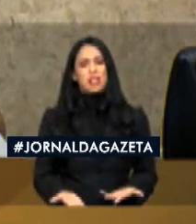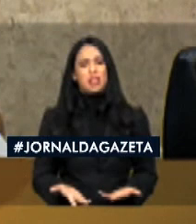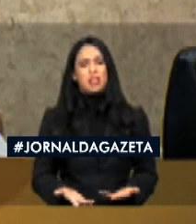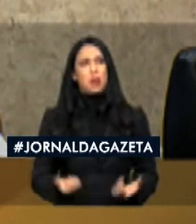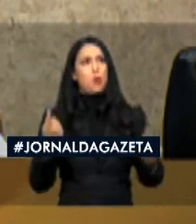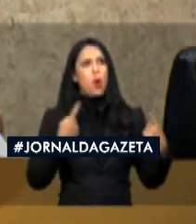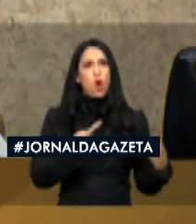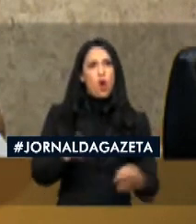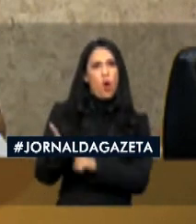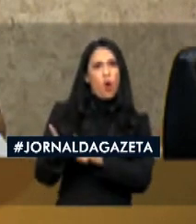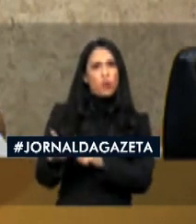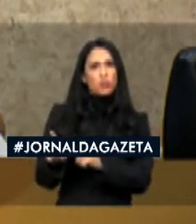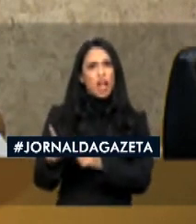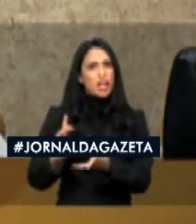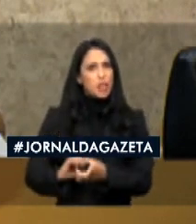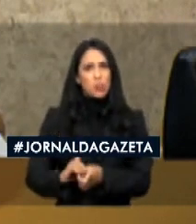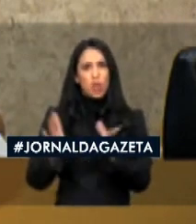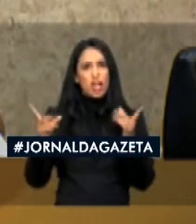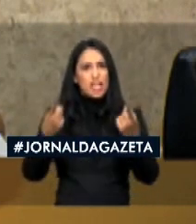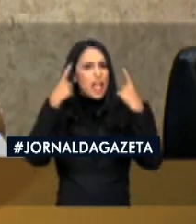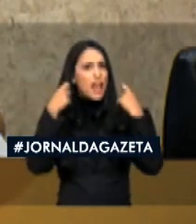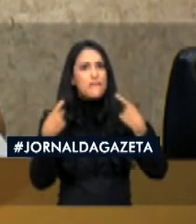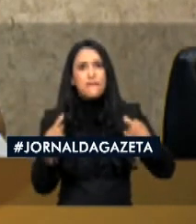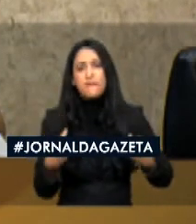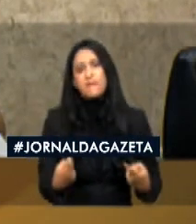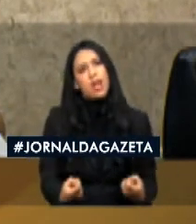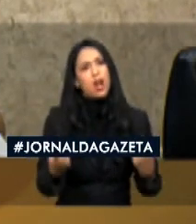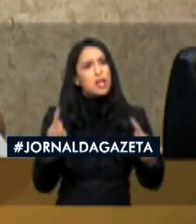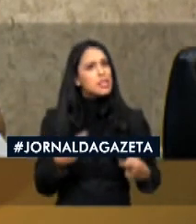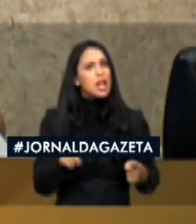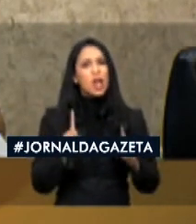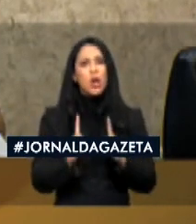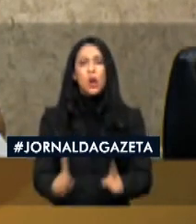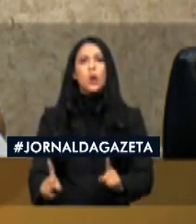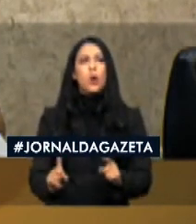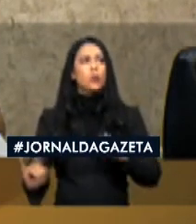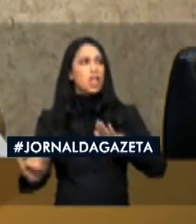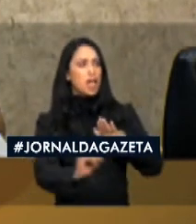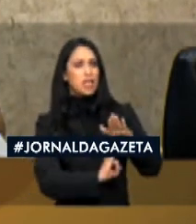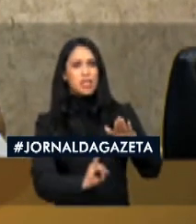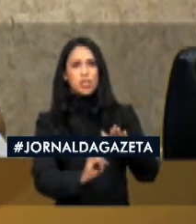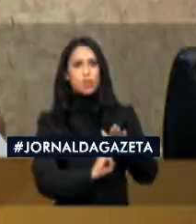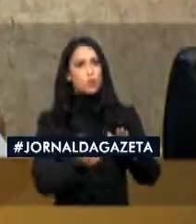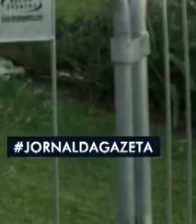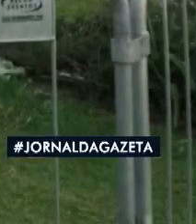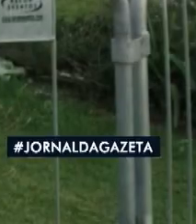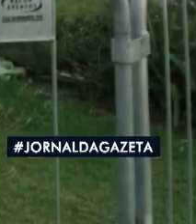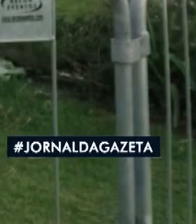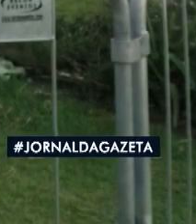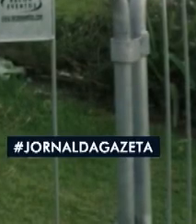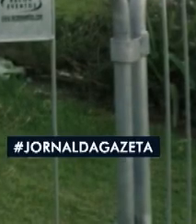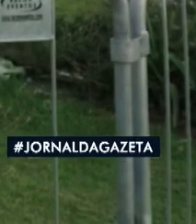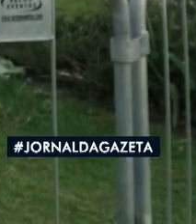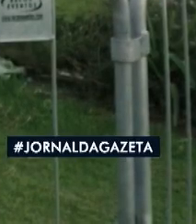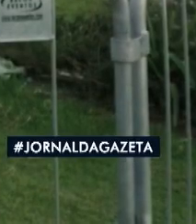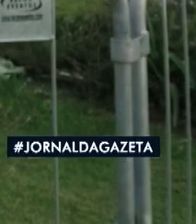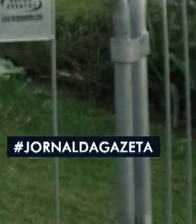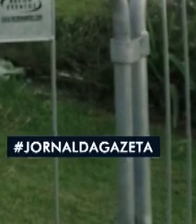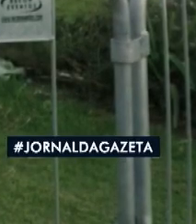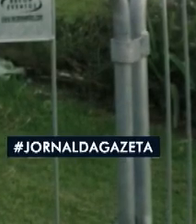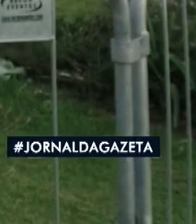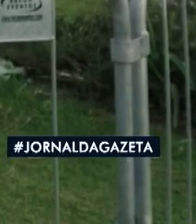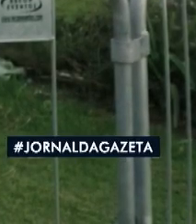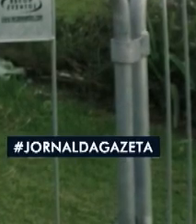regime democrático e para a violência contra as instituições públicas. Luiz Fux pontuou